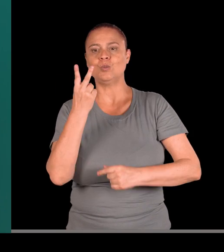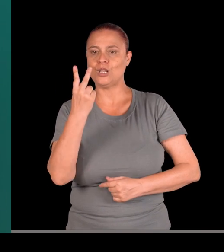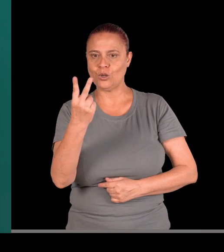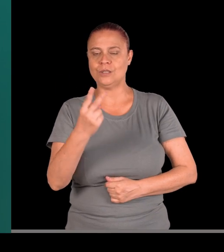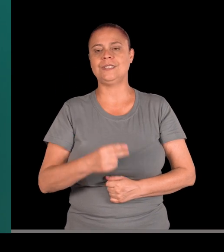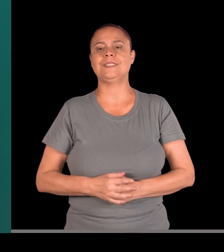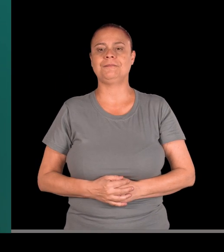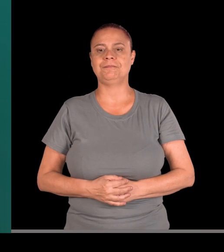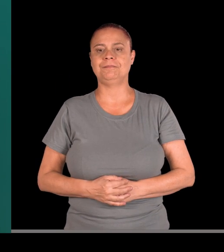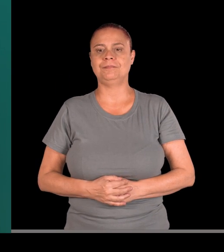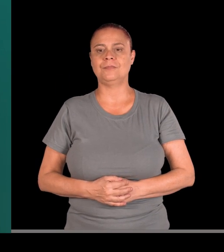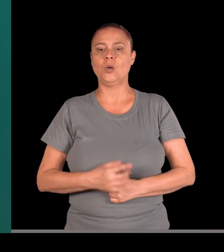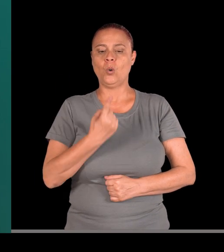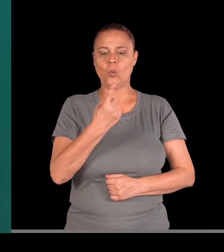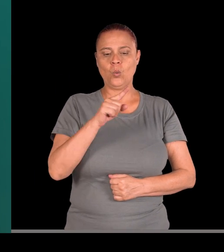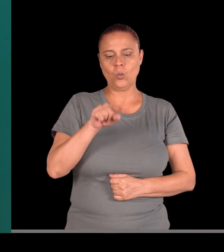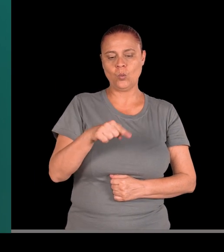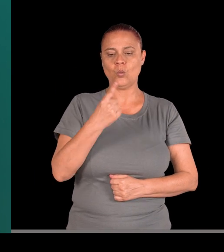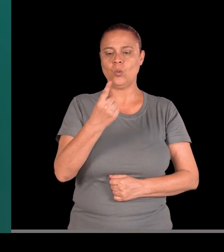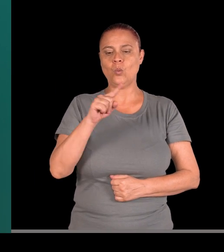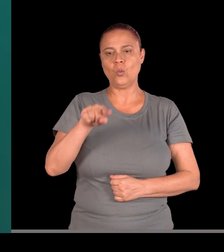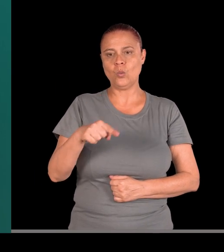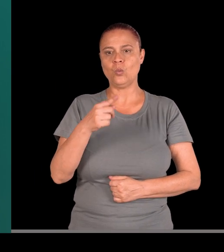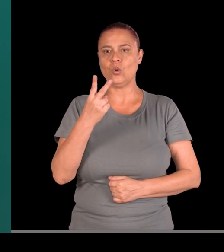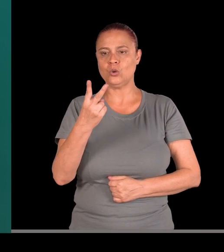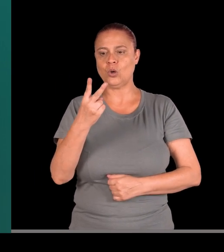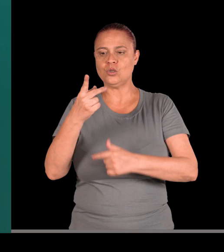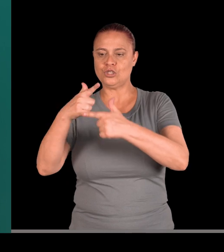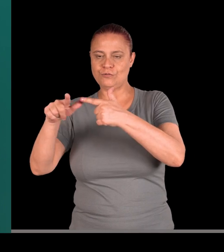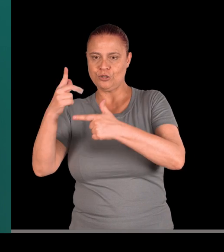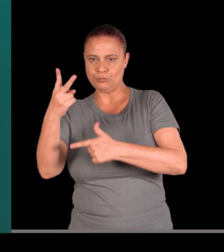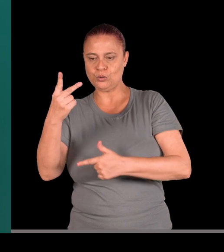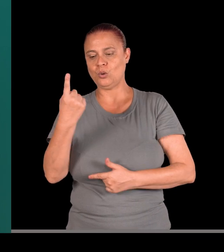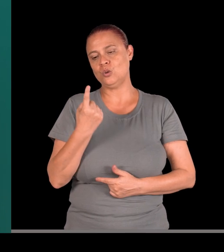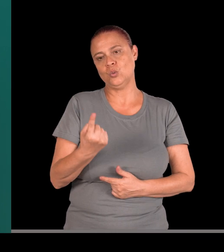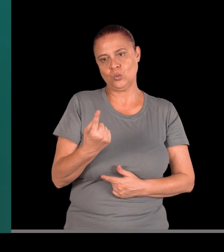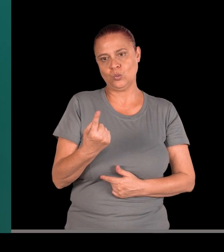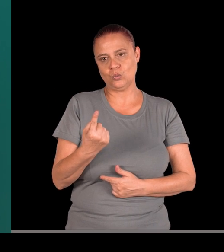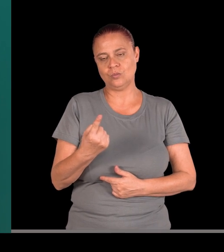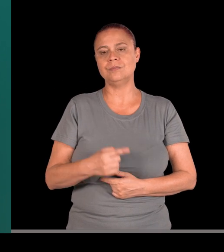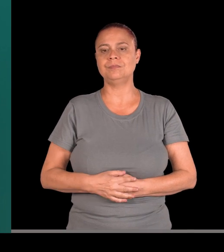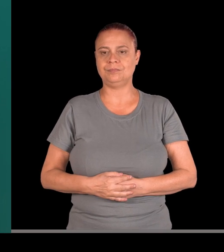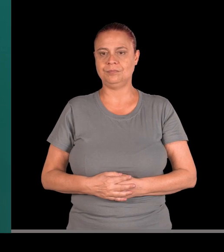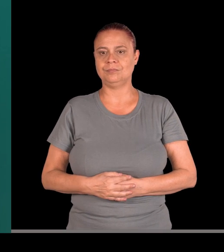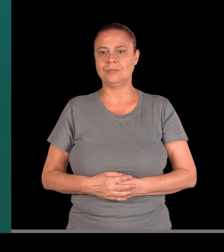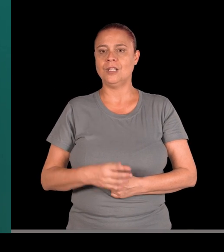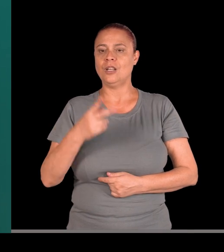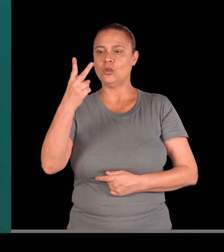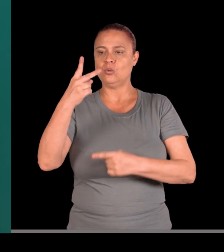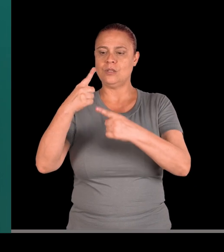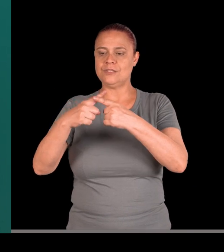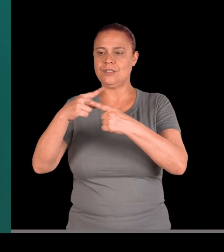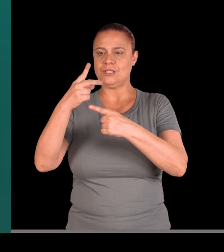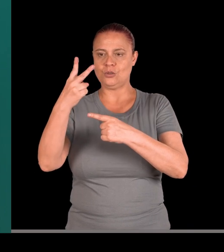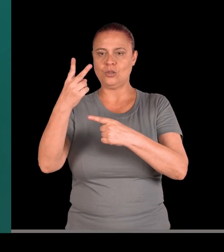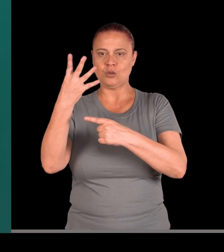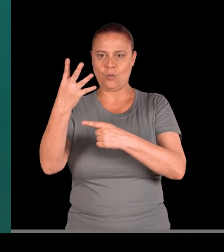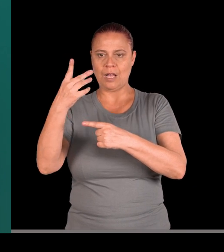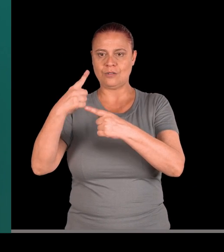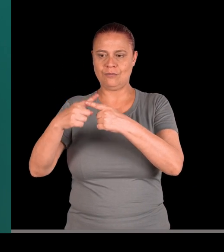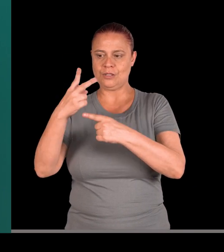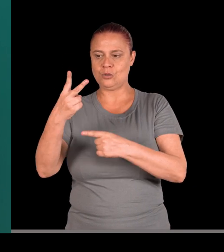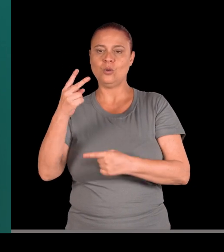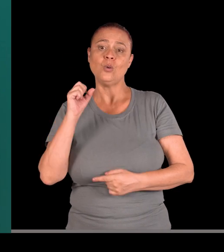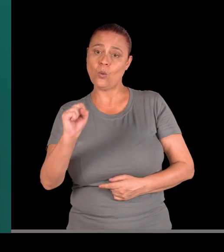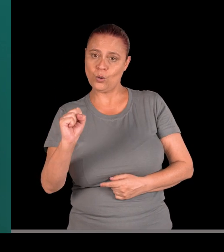eu vou dividir por 2 novamente. Eu vou ter 1, 1, 2 dividido por 2, 1. 2 vezes 2, 4, 4